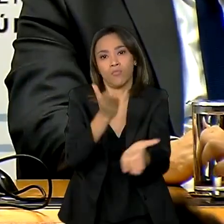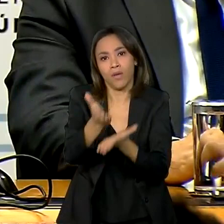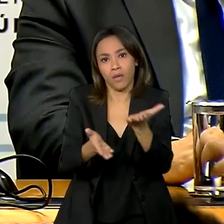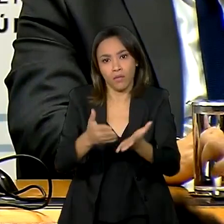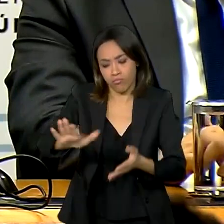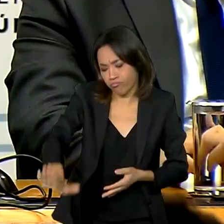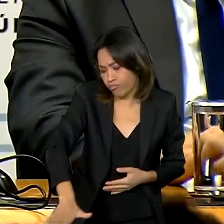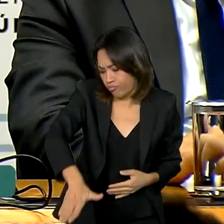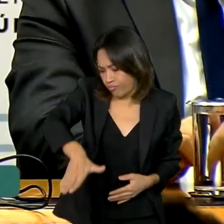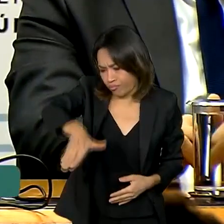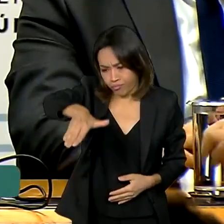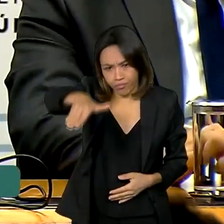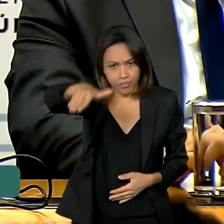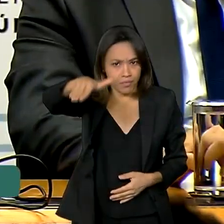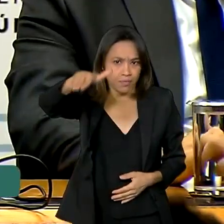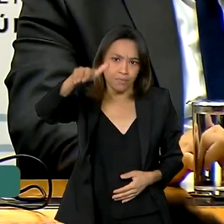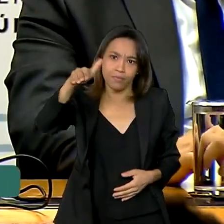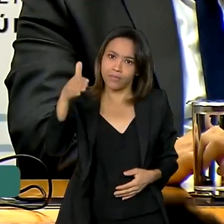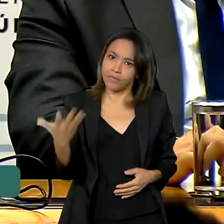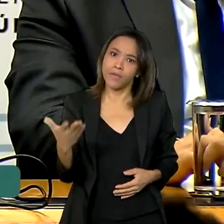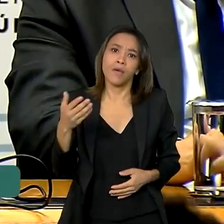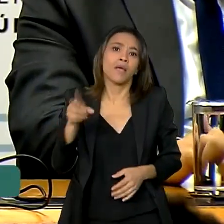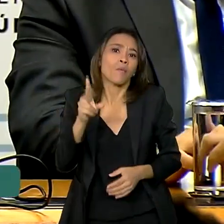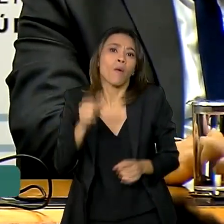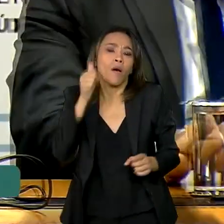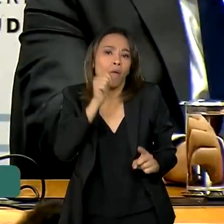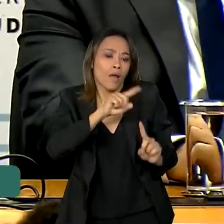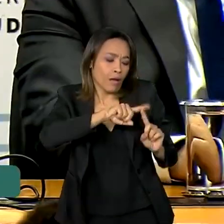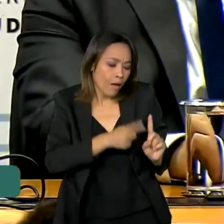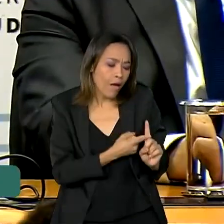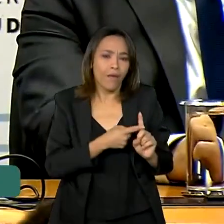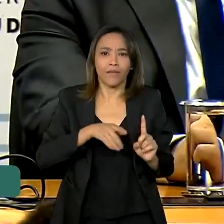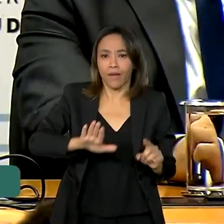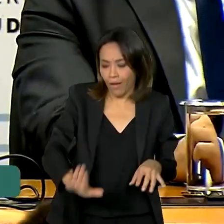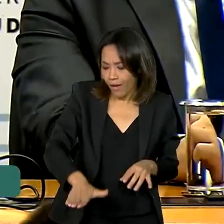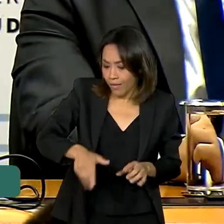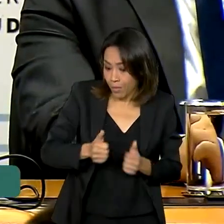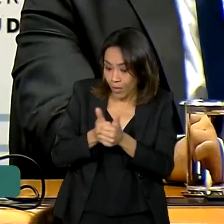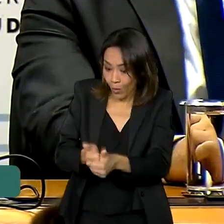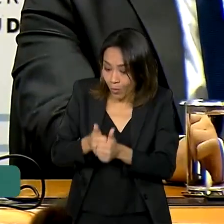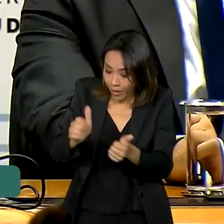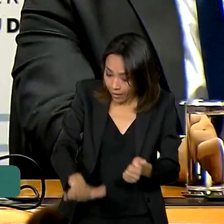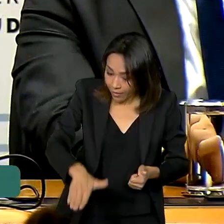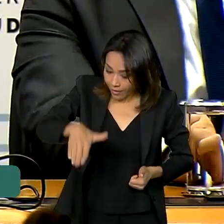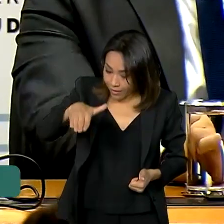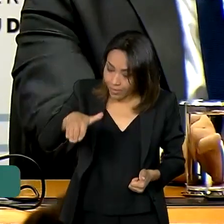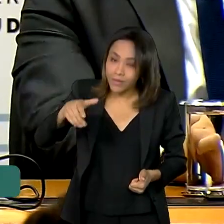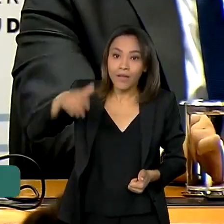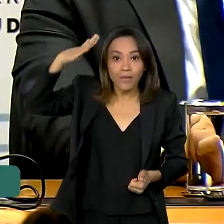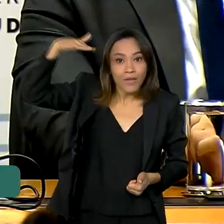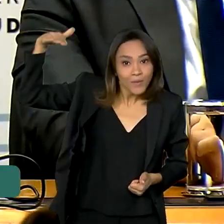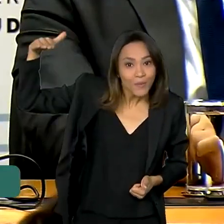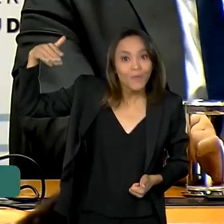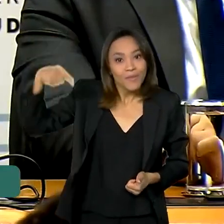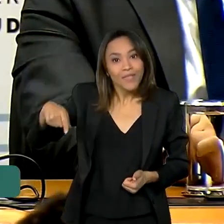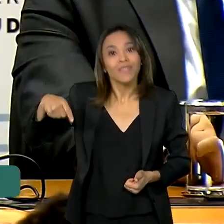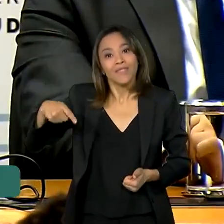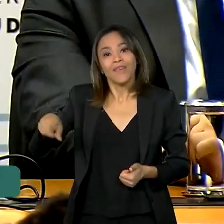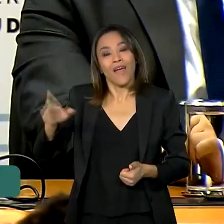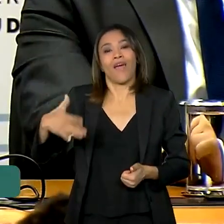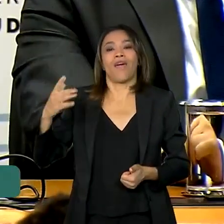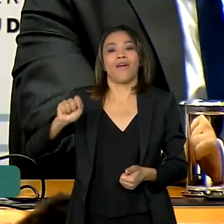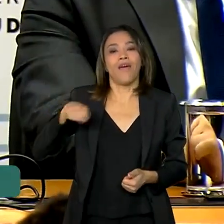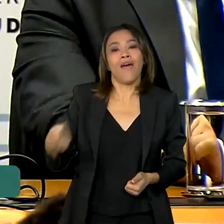essa possibilidade de acompanhar a gestante, a criança, resgatar elementos importantes da estratégia de saúde da família, mas